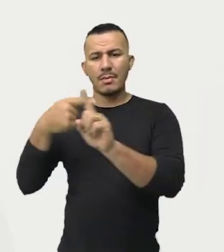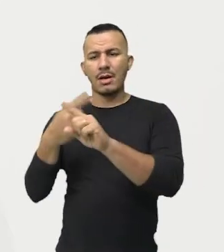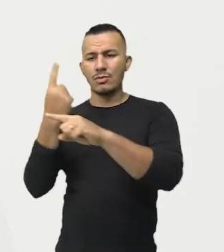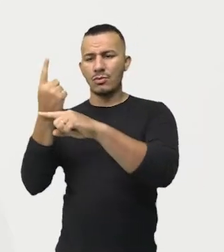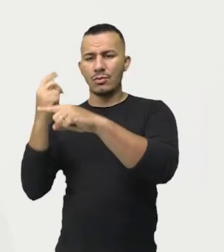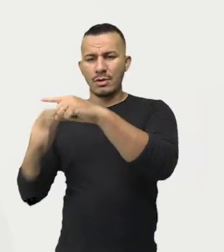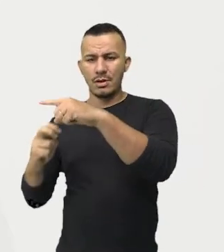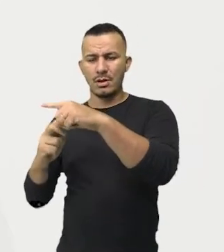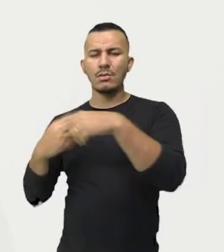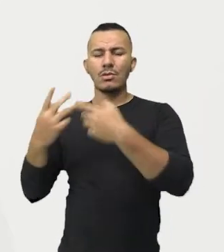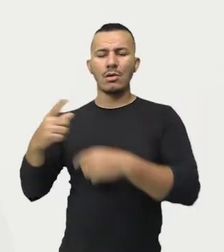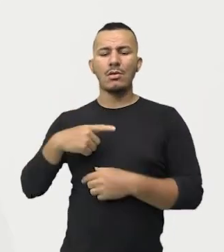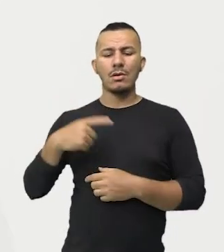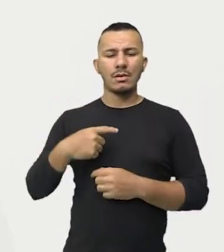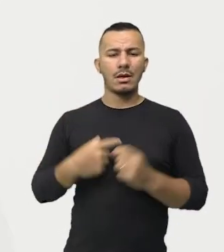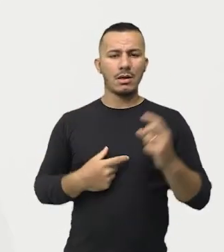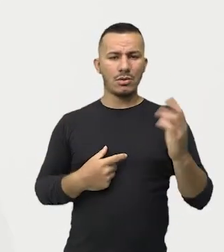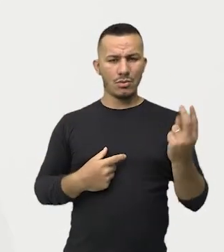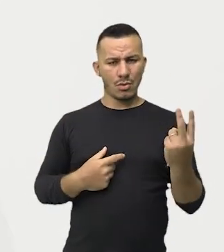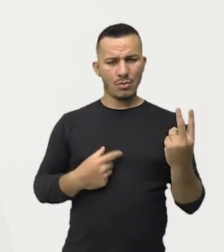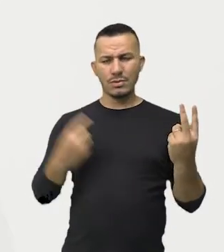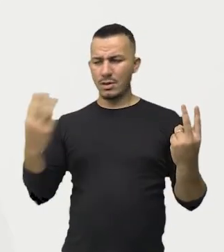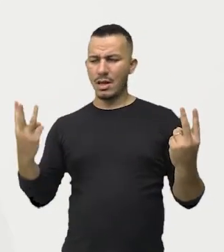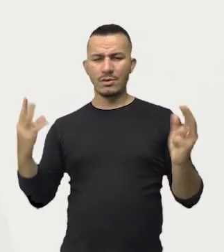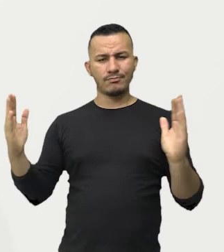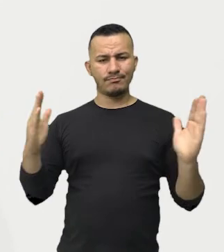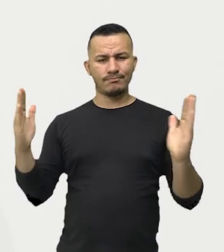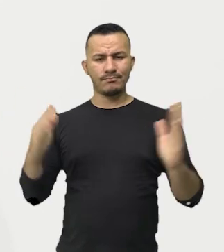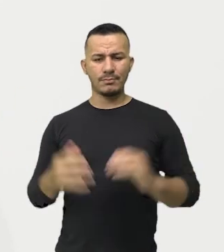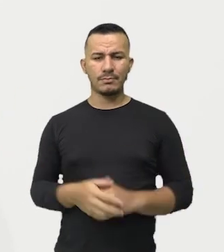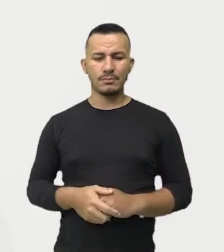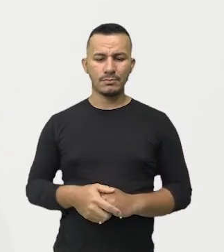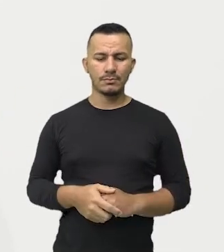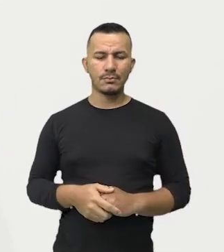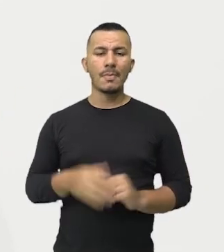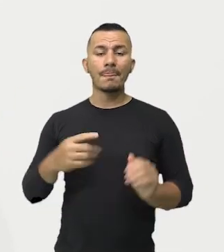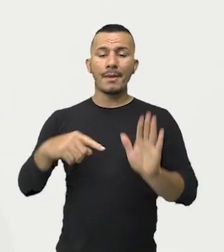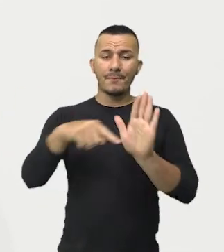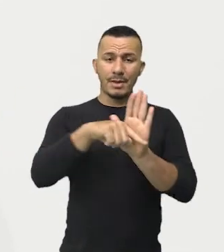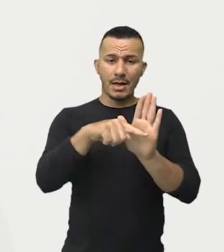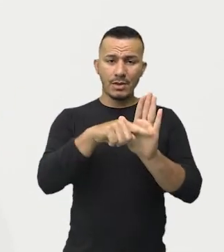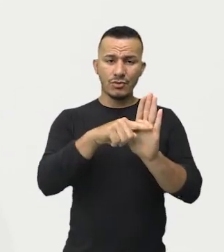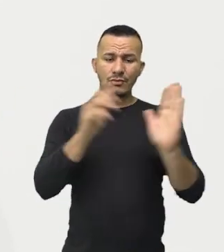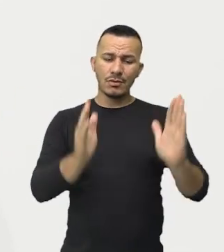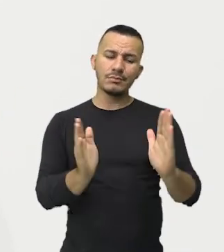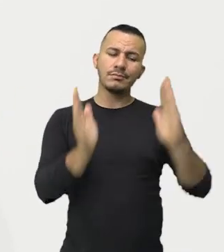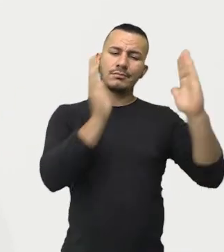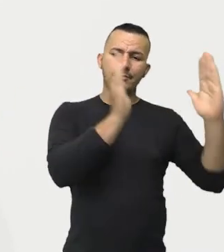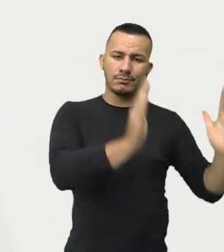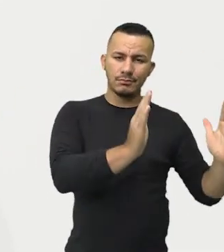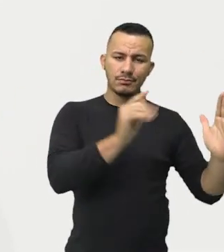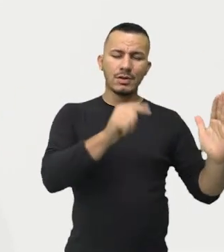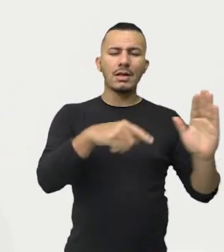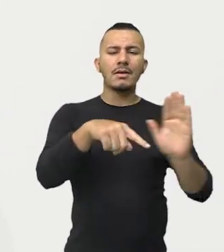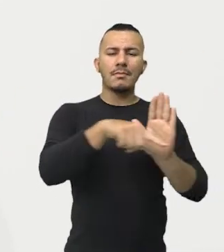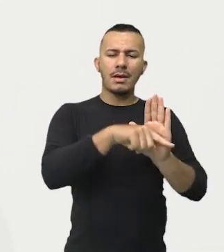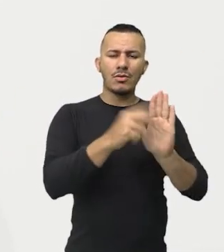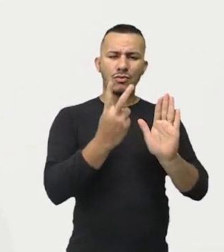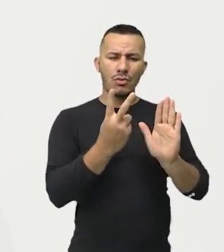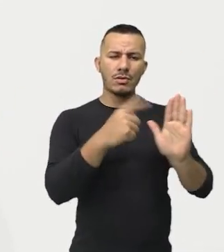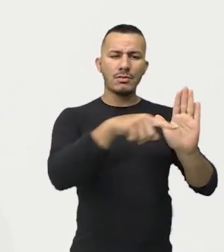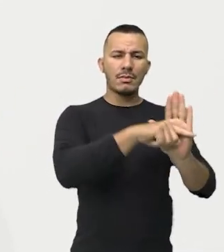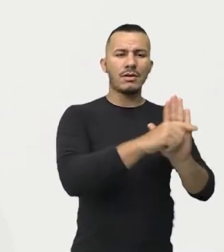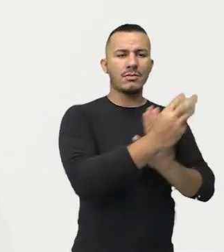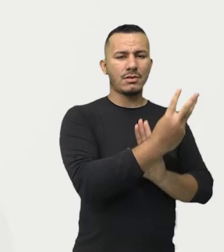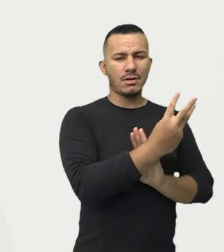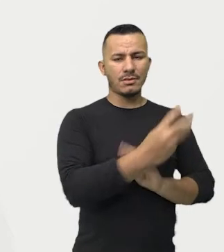com certeza esse número vai estar entre 2 e 3. Por ser negativo, então a gente fala que está entre menos 2 e